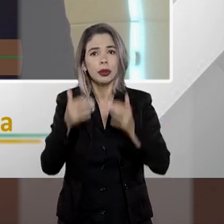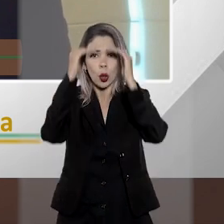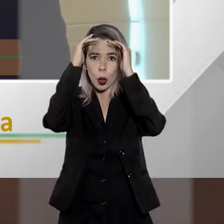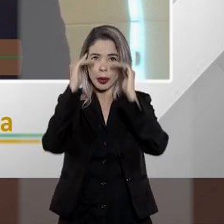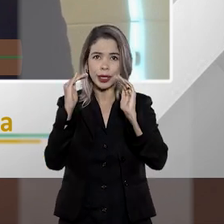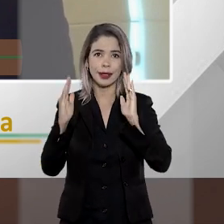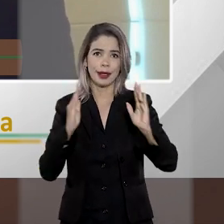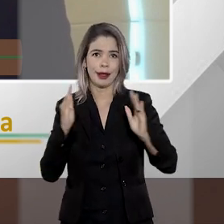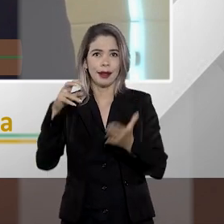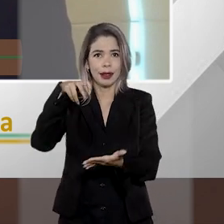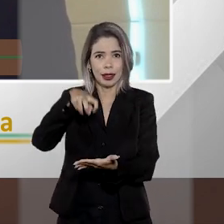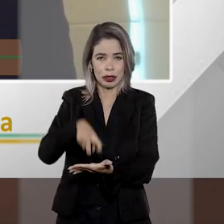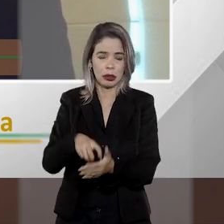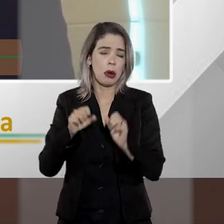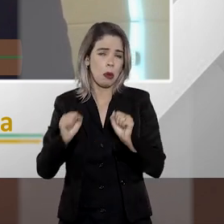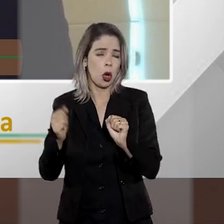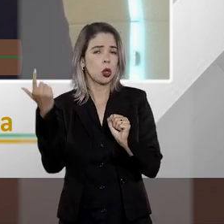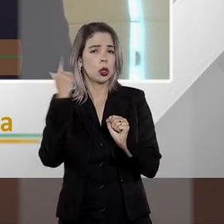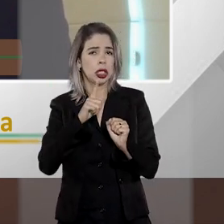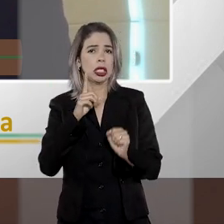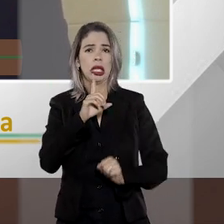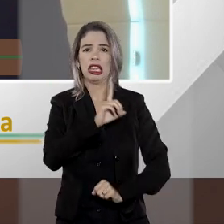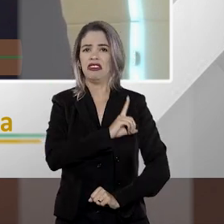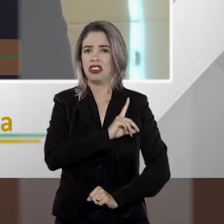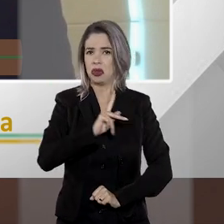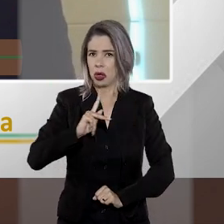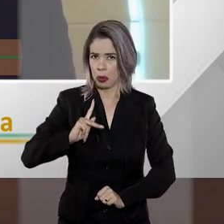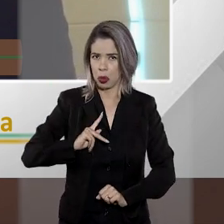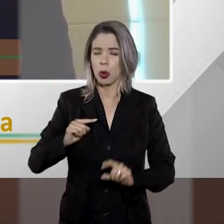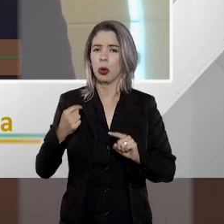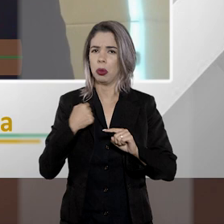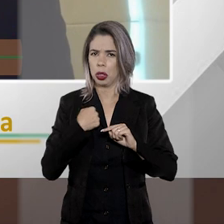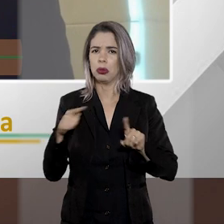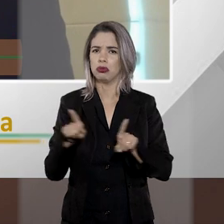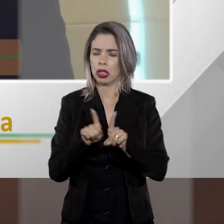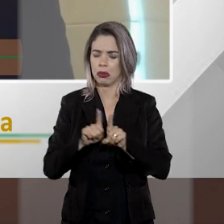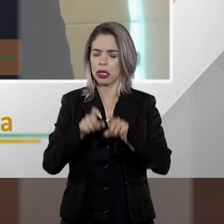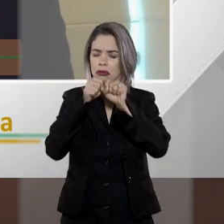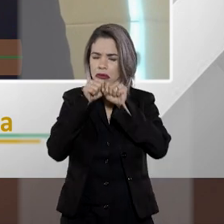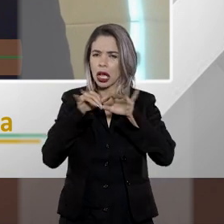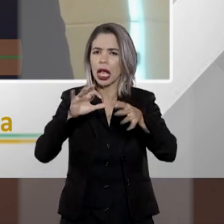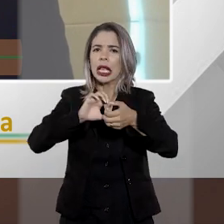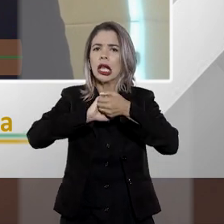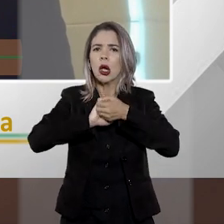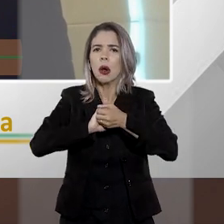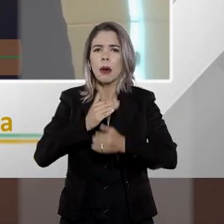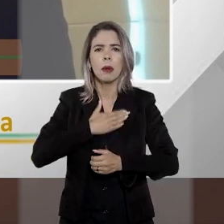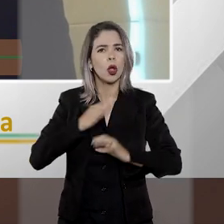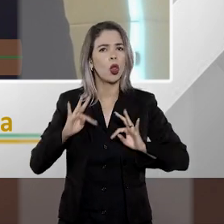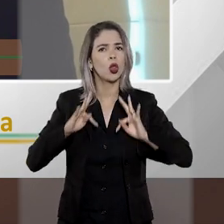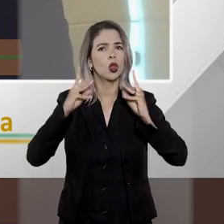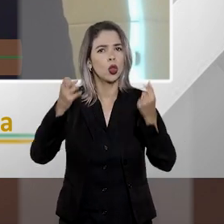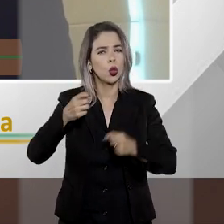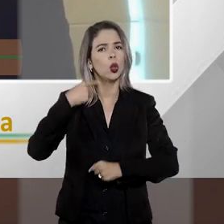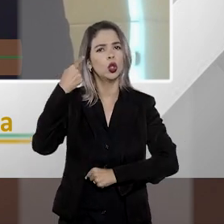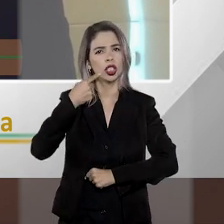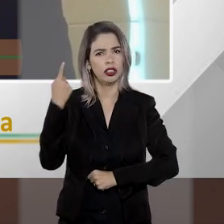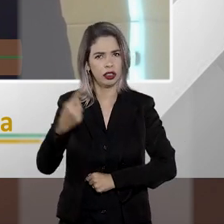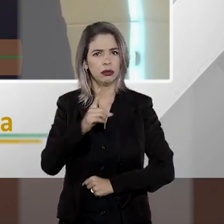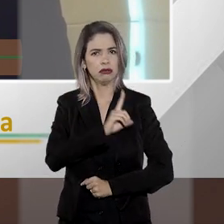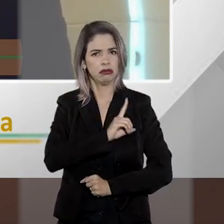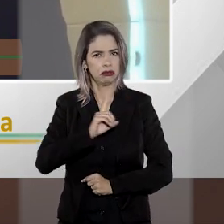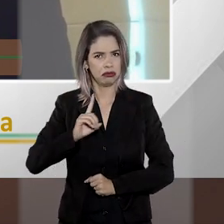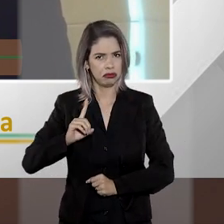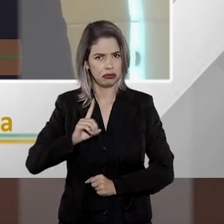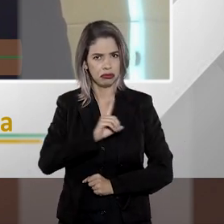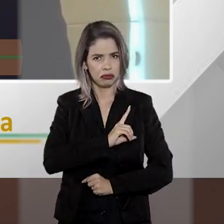técnica, seja ela constituída pela Defensoria Pública, e aqui ficam meus cumprimentos a todos os defensores e defensoras públicas do país, mas também aos advogados e